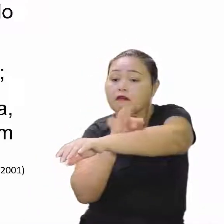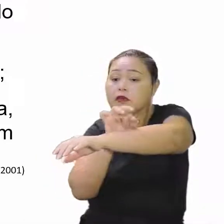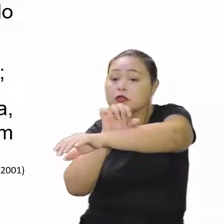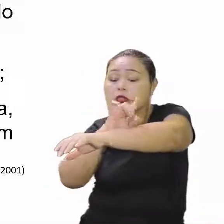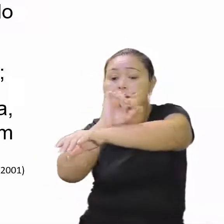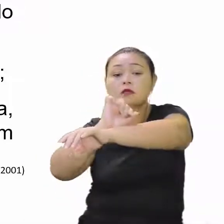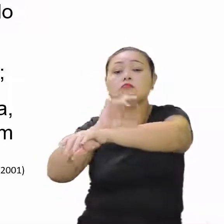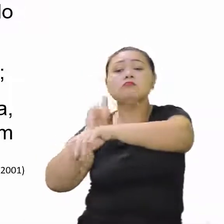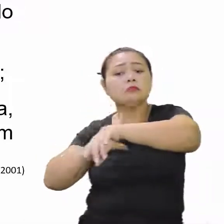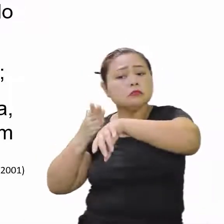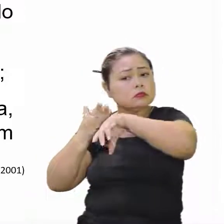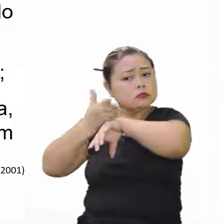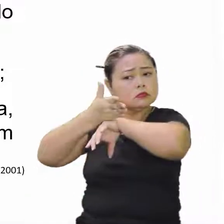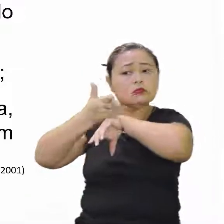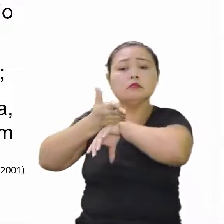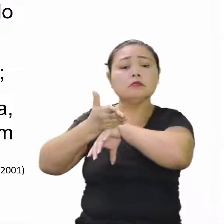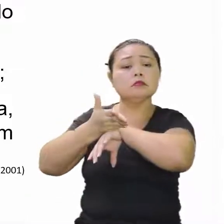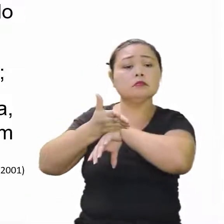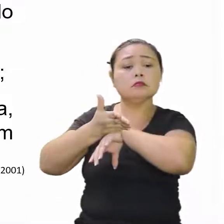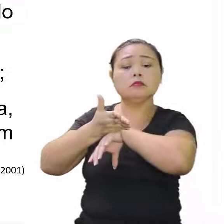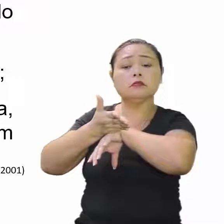ela tem participação